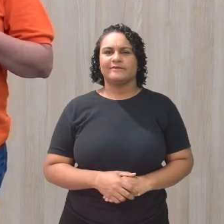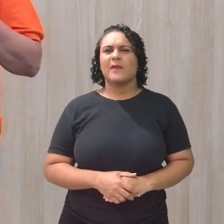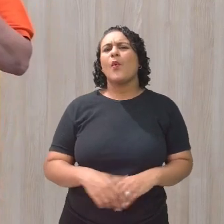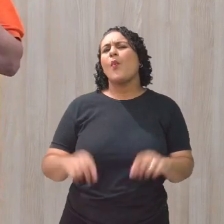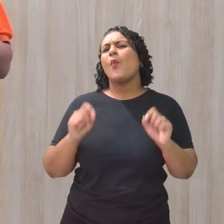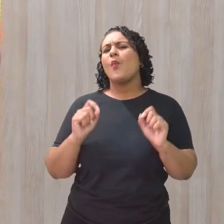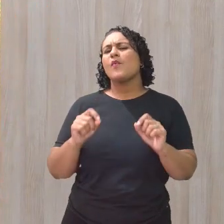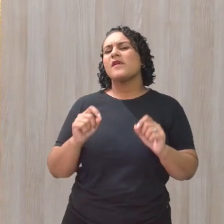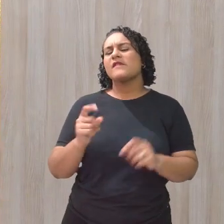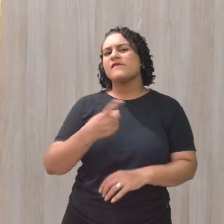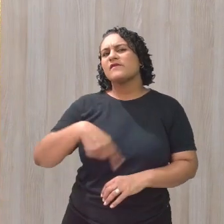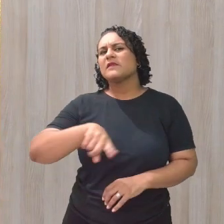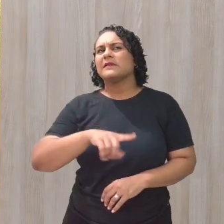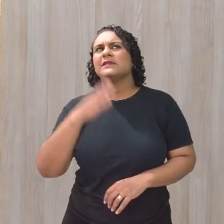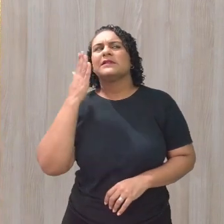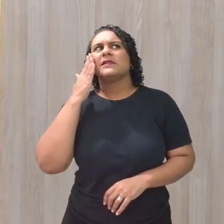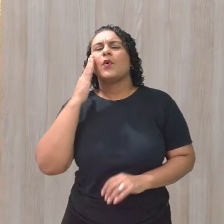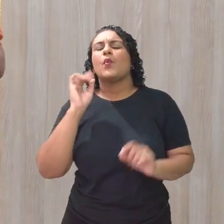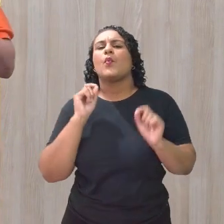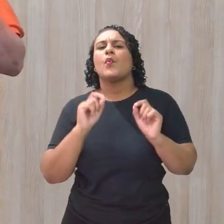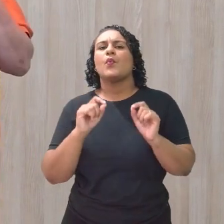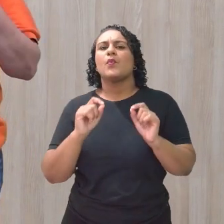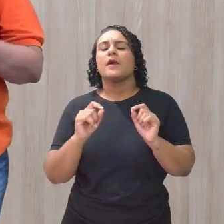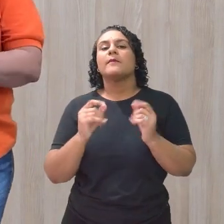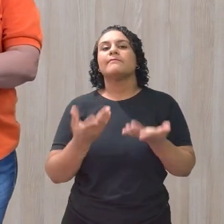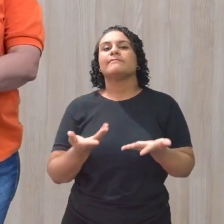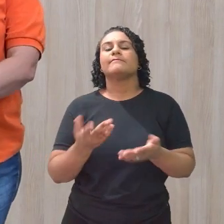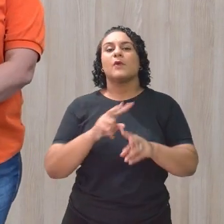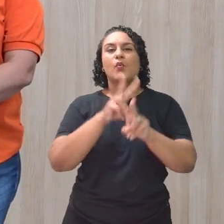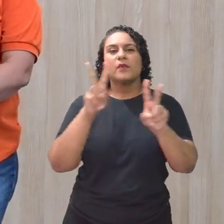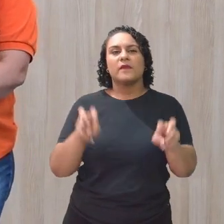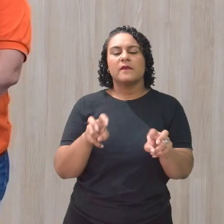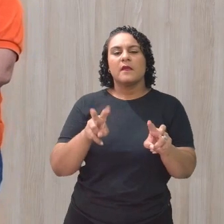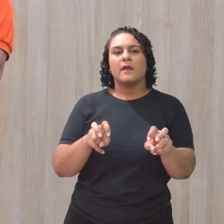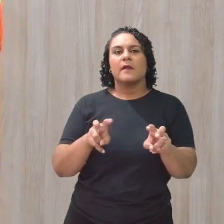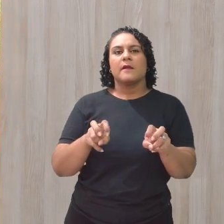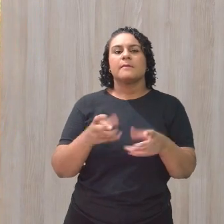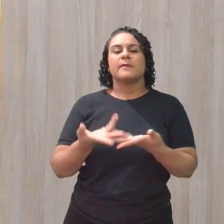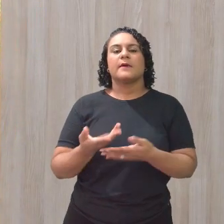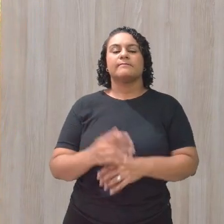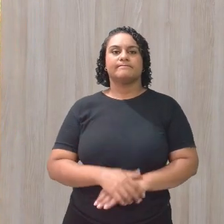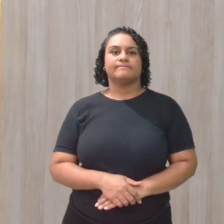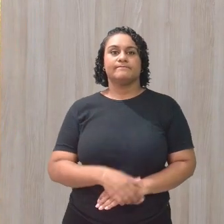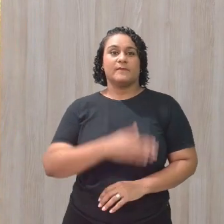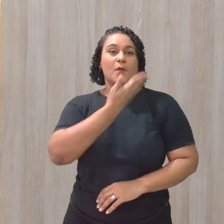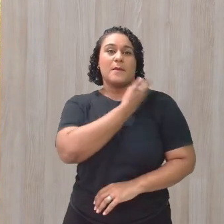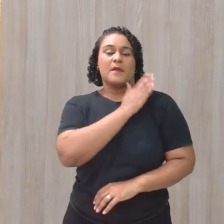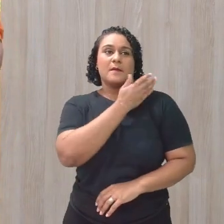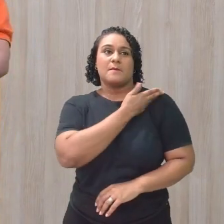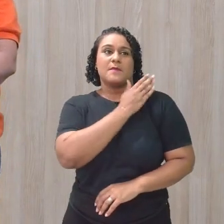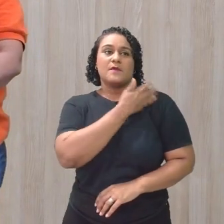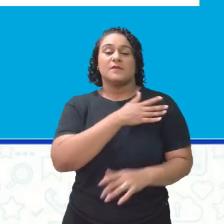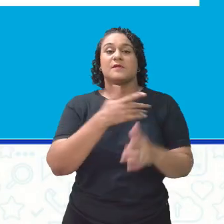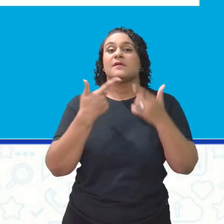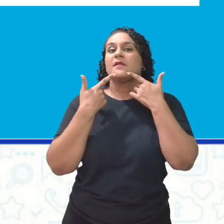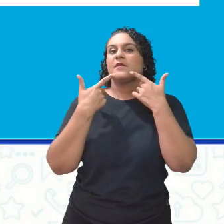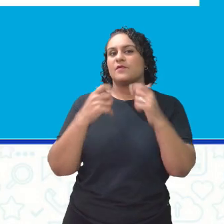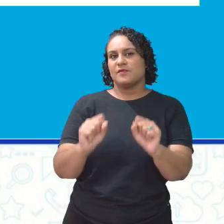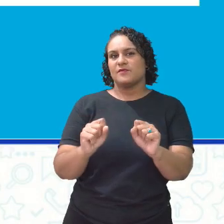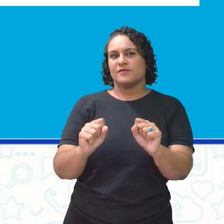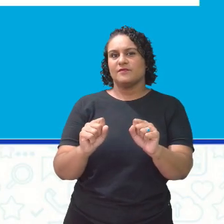E o que vocês entendem, vocês sabem, não é, sobre o que é